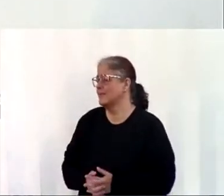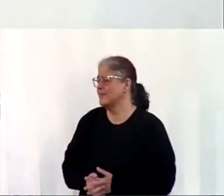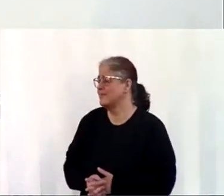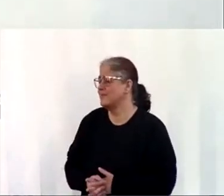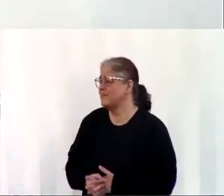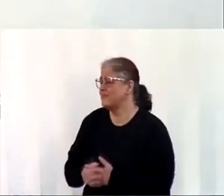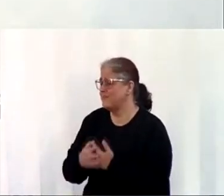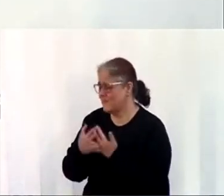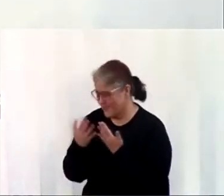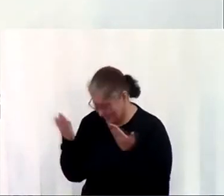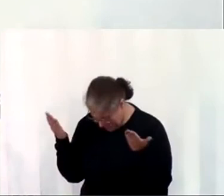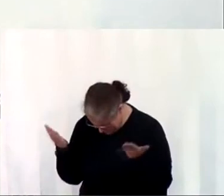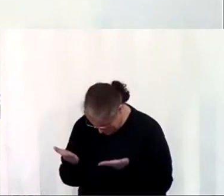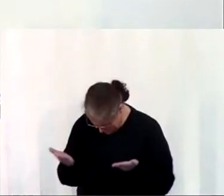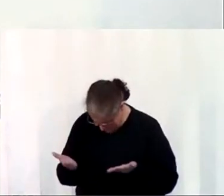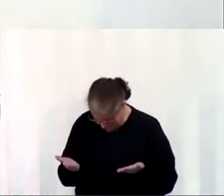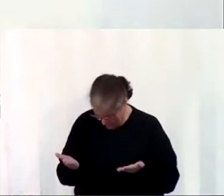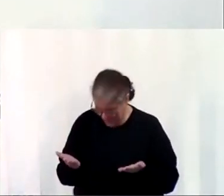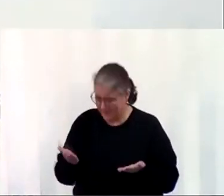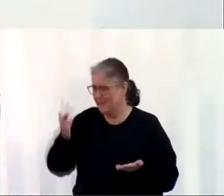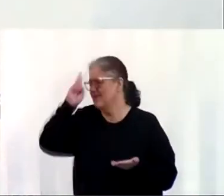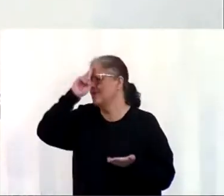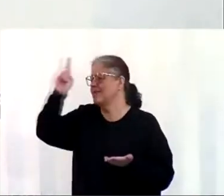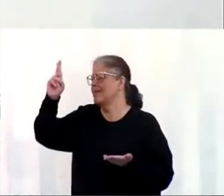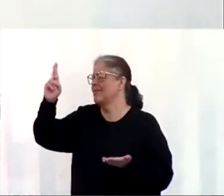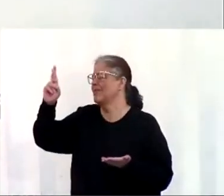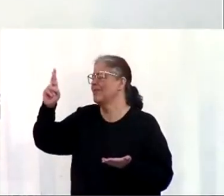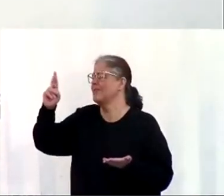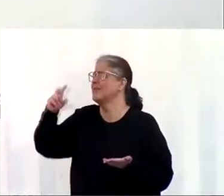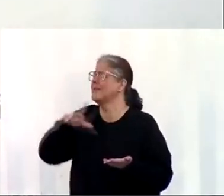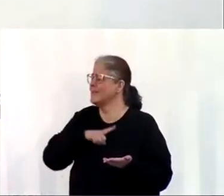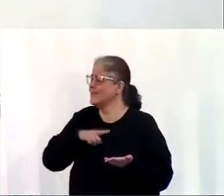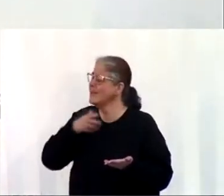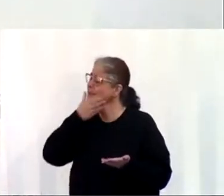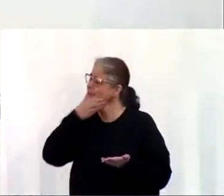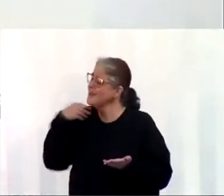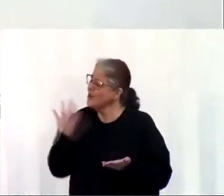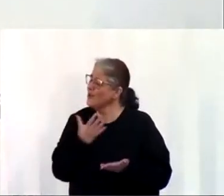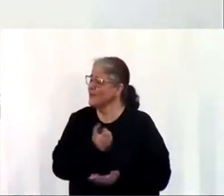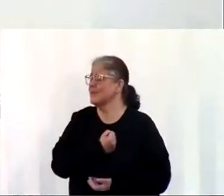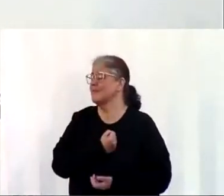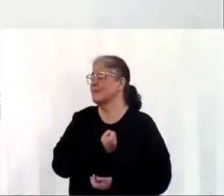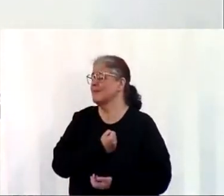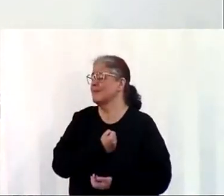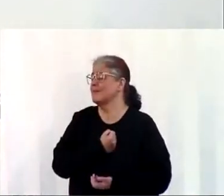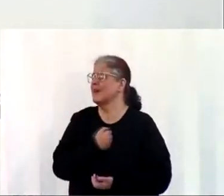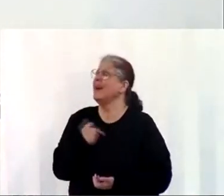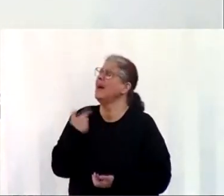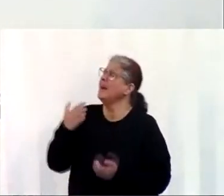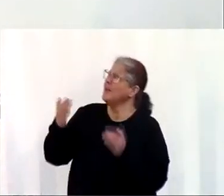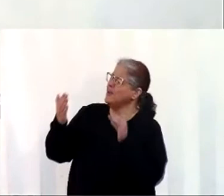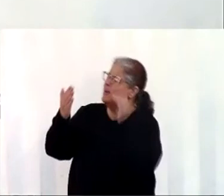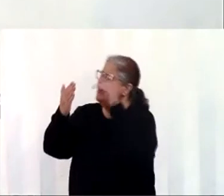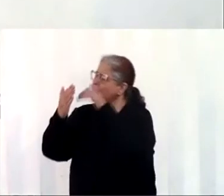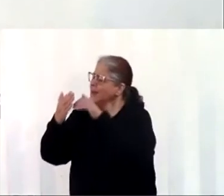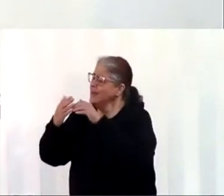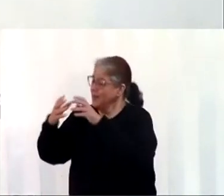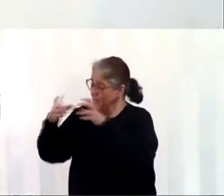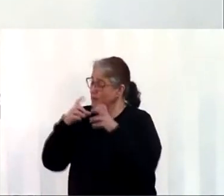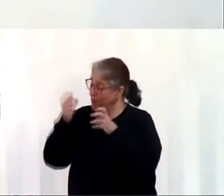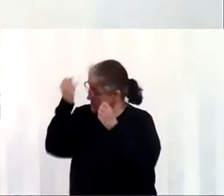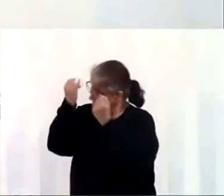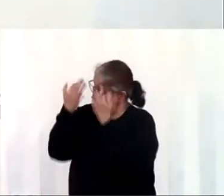temos. Agora, Senhor, que nós já temos a salvação, que estamos dentro da bênção, Senhor, ajuda-nos a nos lembrar do